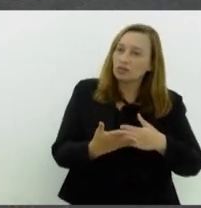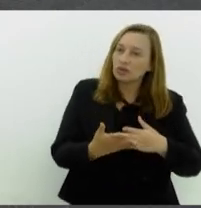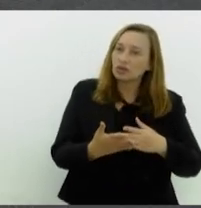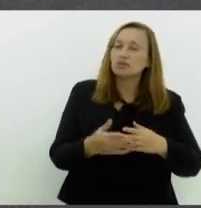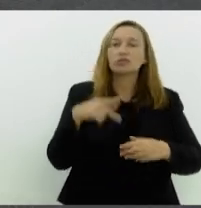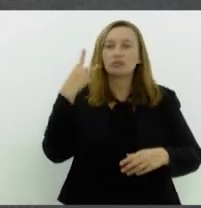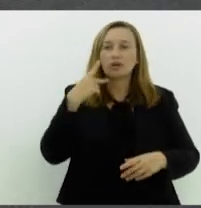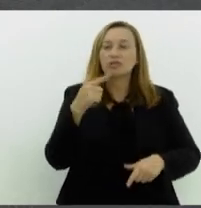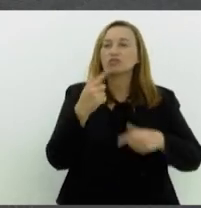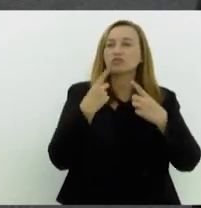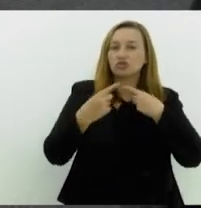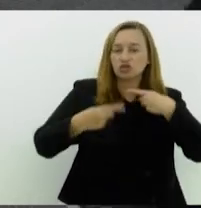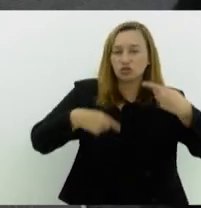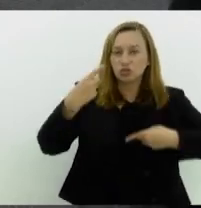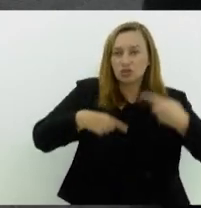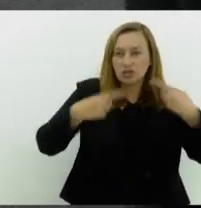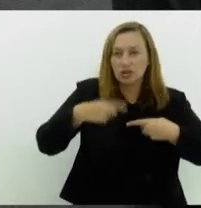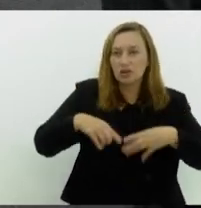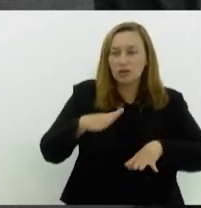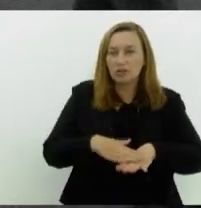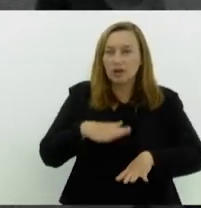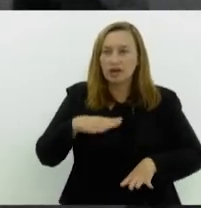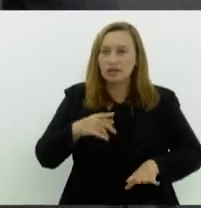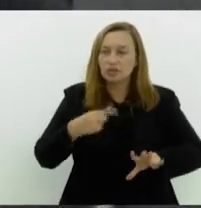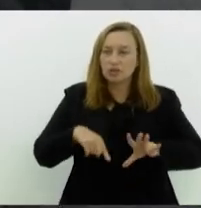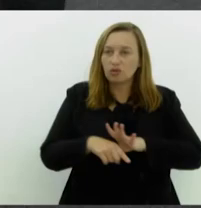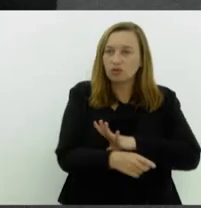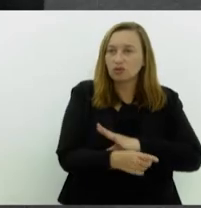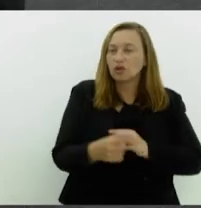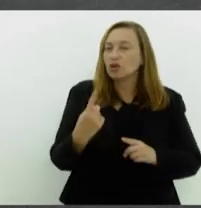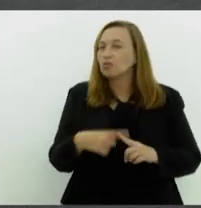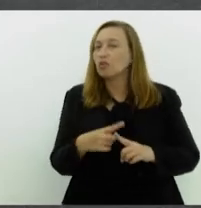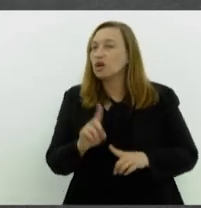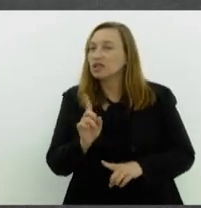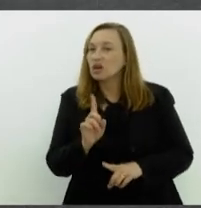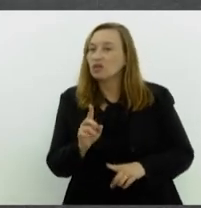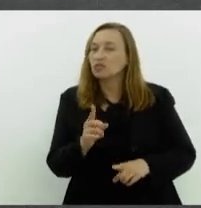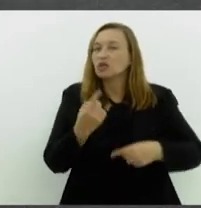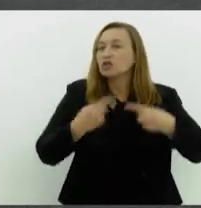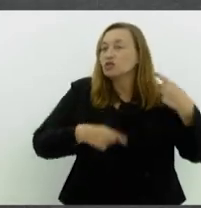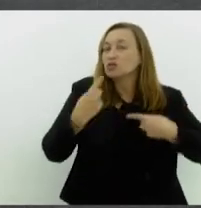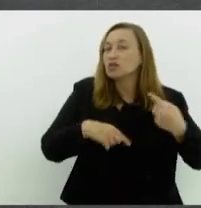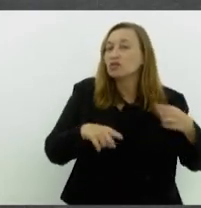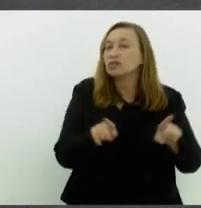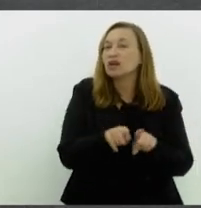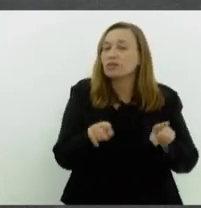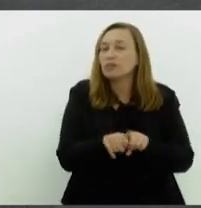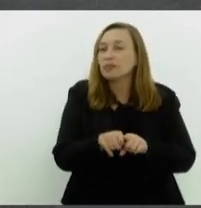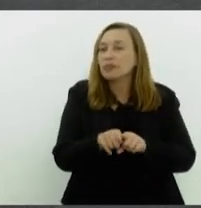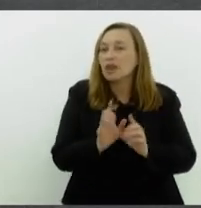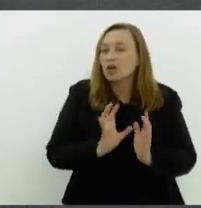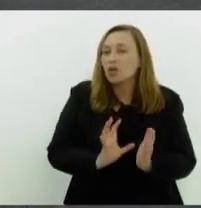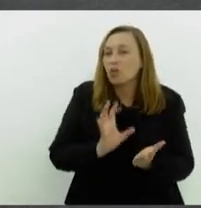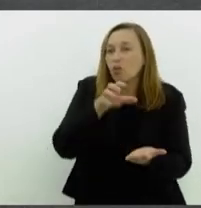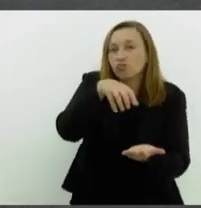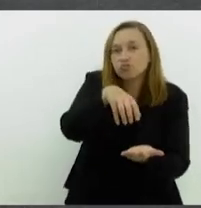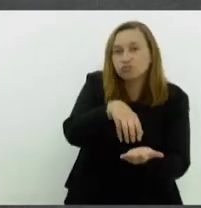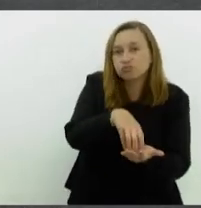começar a fazer esse debate mais francamente, e por que não fazer esse debate também com a rede, a